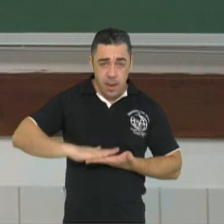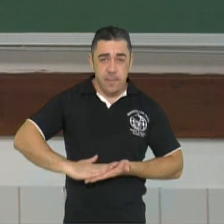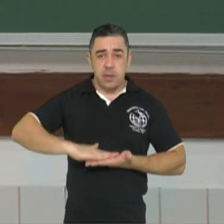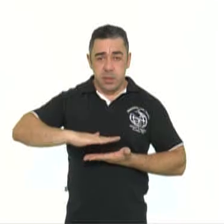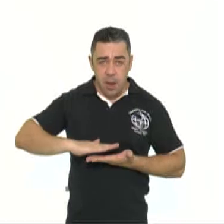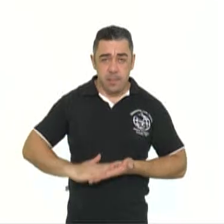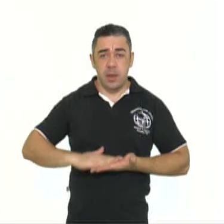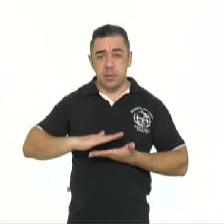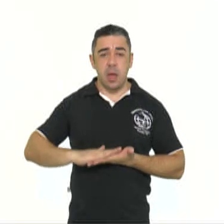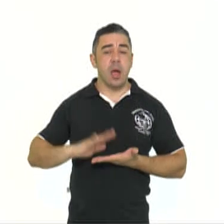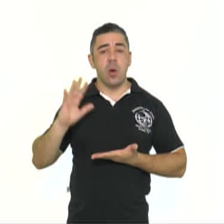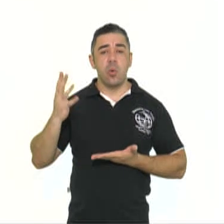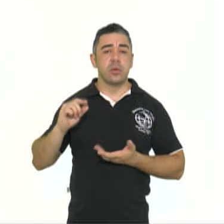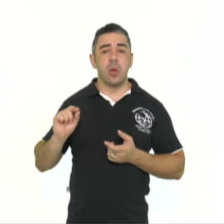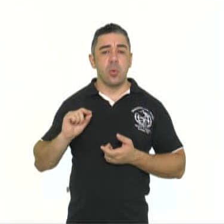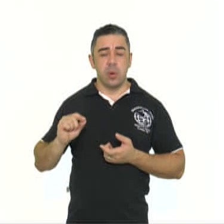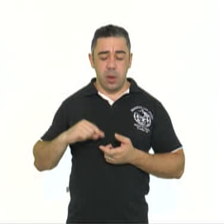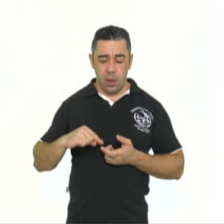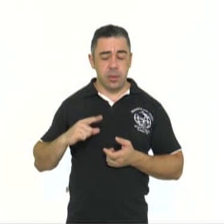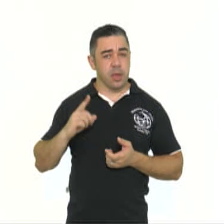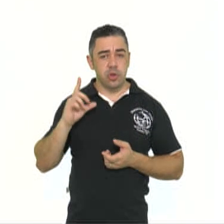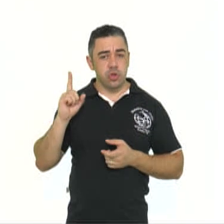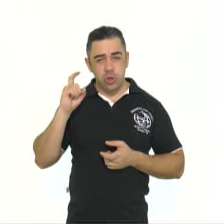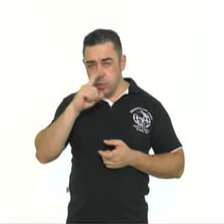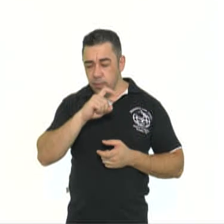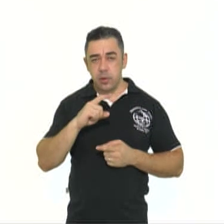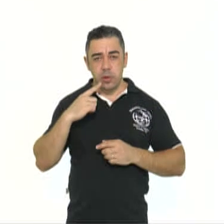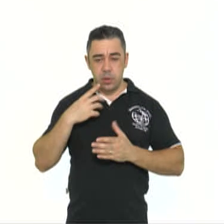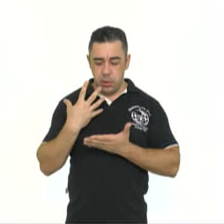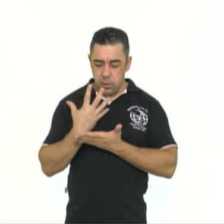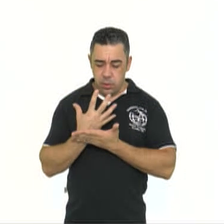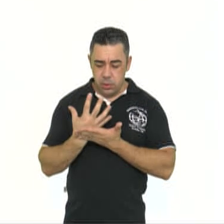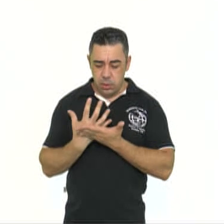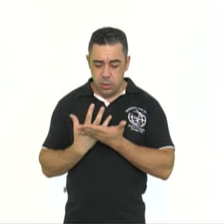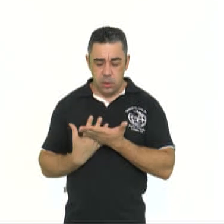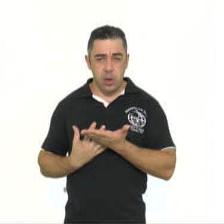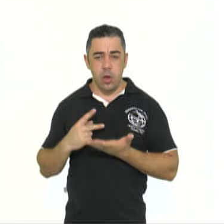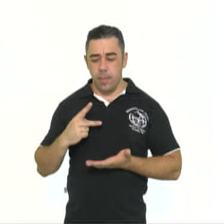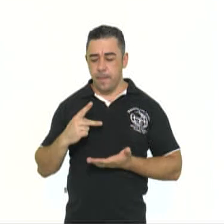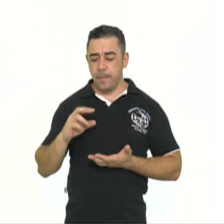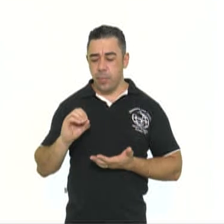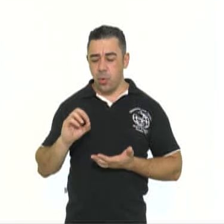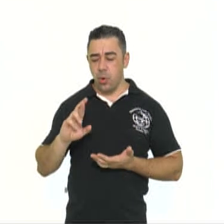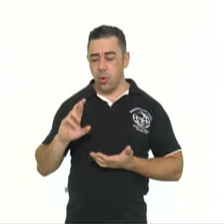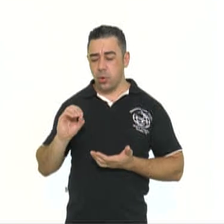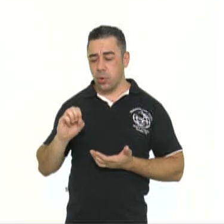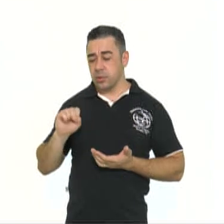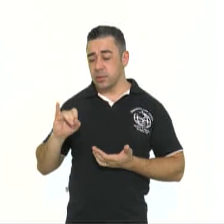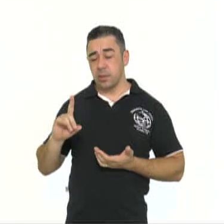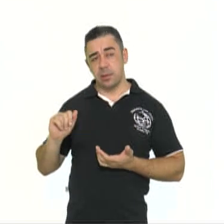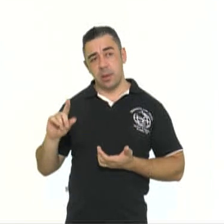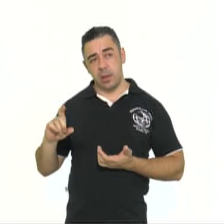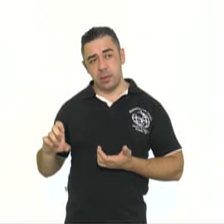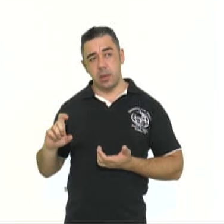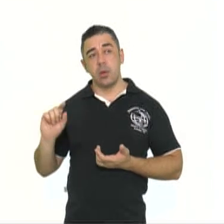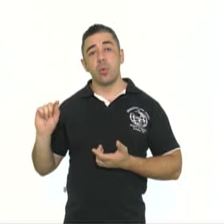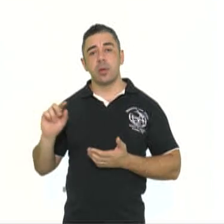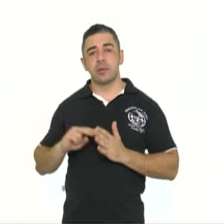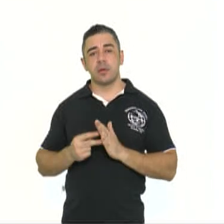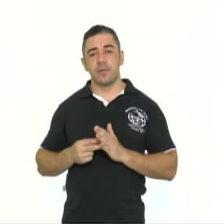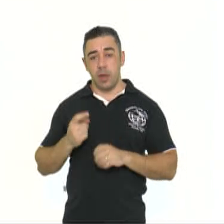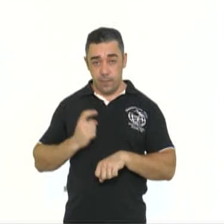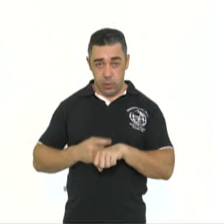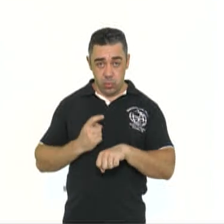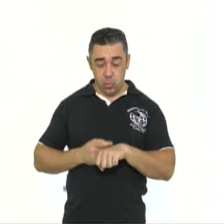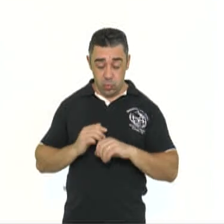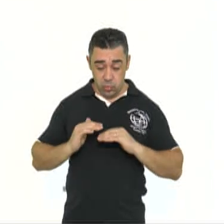acontece, aumenta a densidade do solo, diminui a porosidade. Se diminui a porosidade, ó, o solo, além de ficar mais duro, como